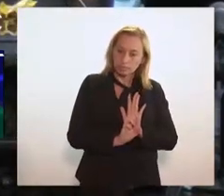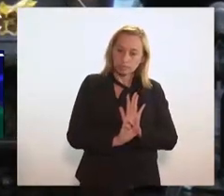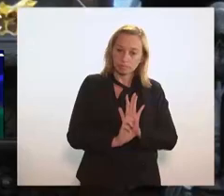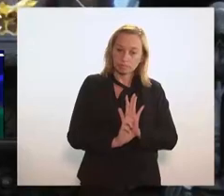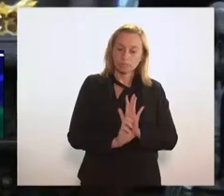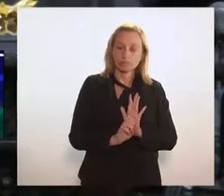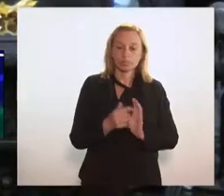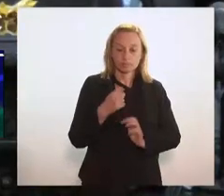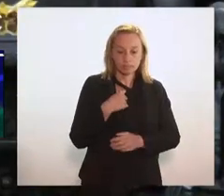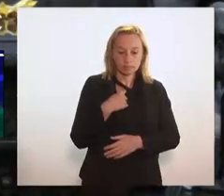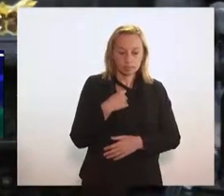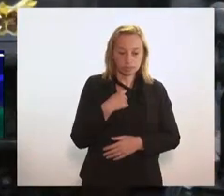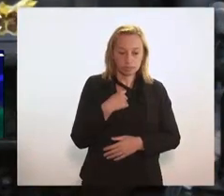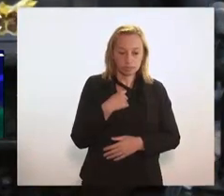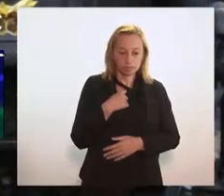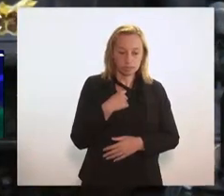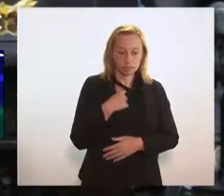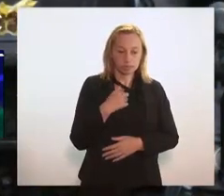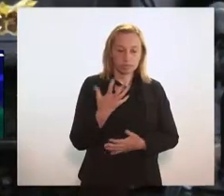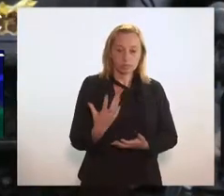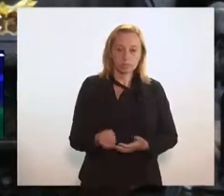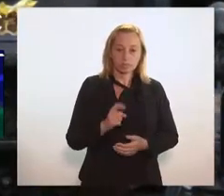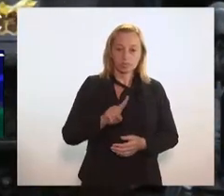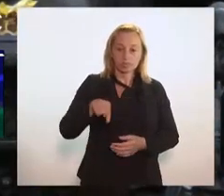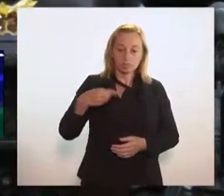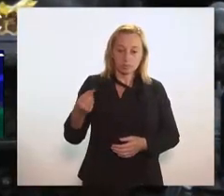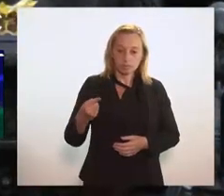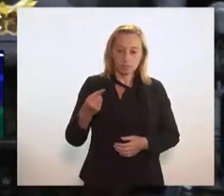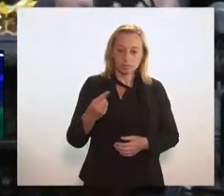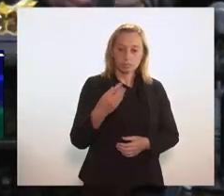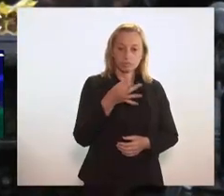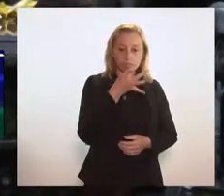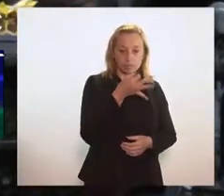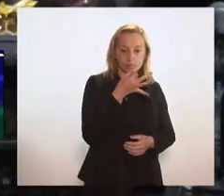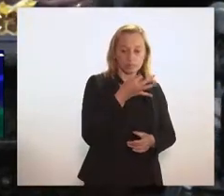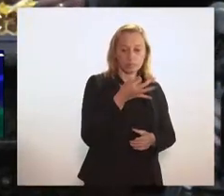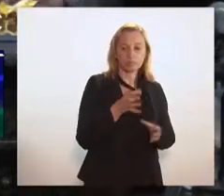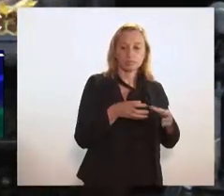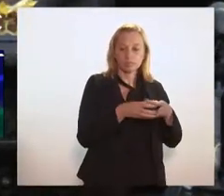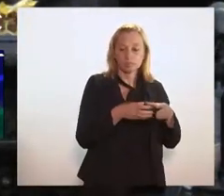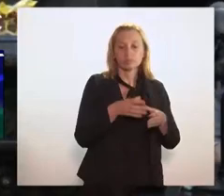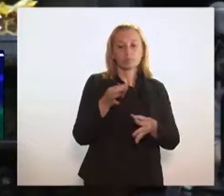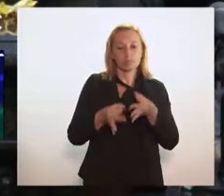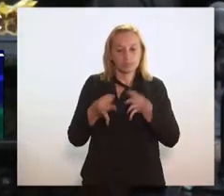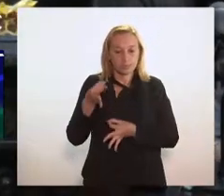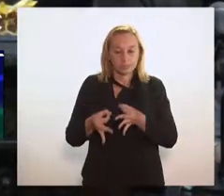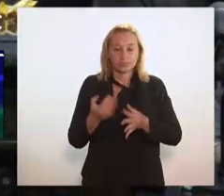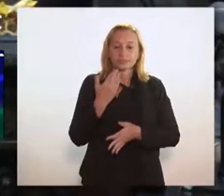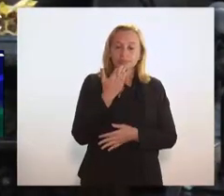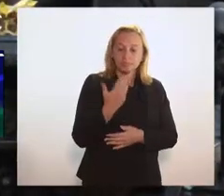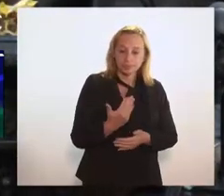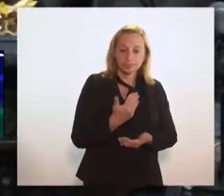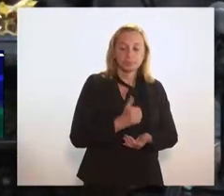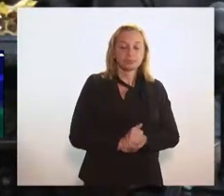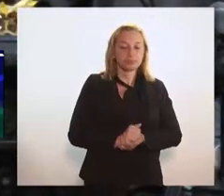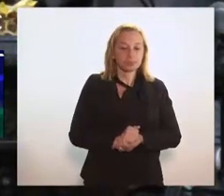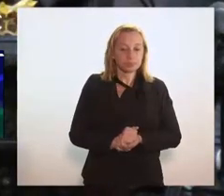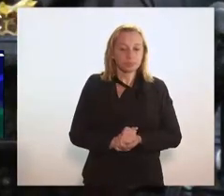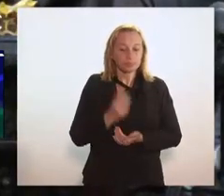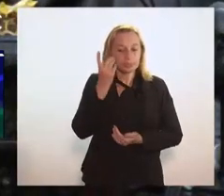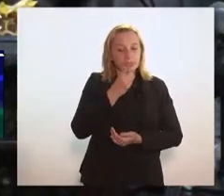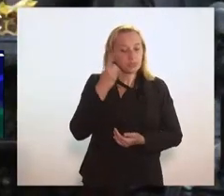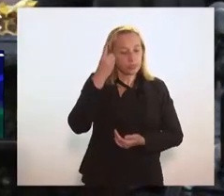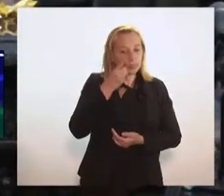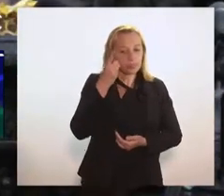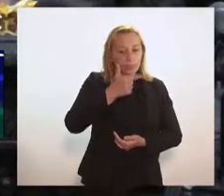Eu vou colher outros pareceres da comissão, Constituição e Justiça. Vou pedir ao deputado Luiz